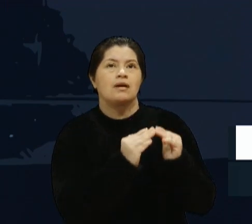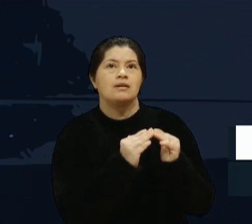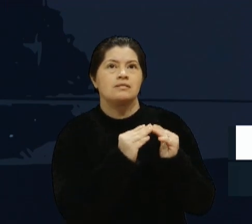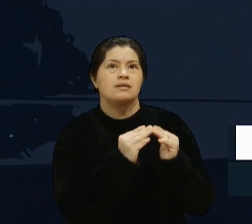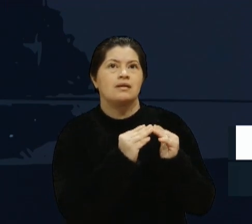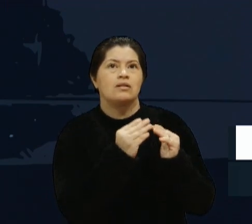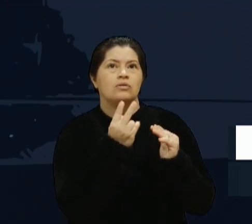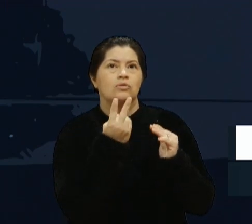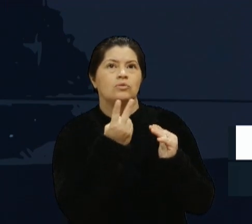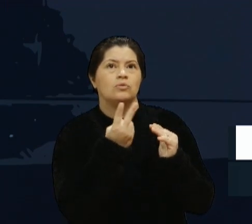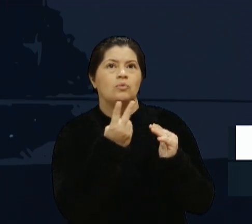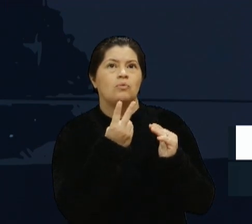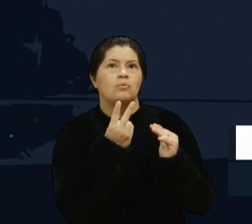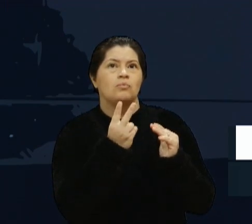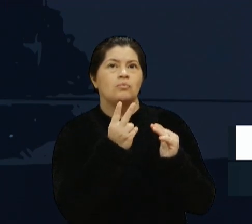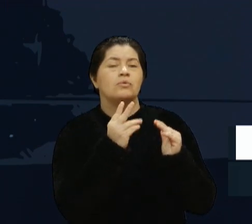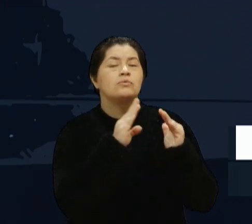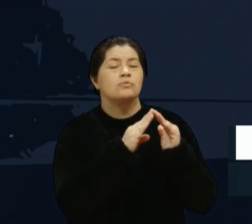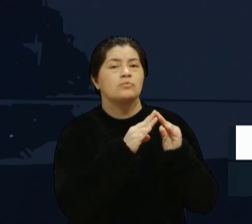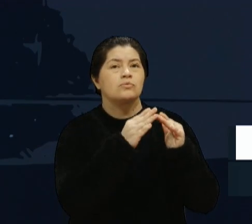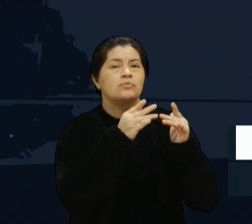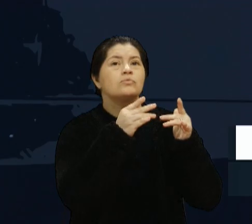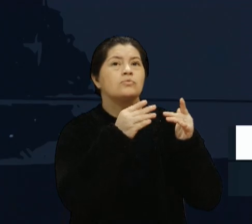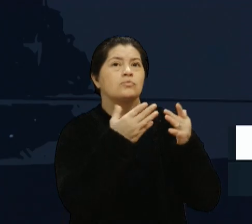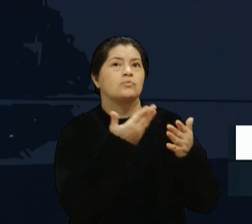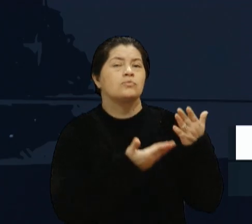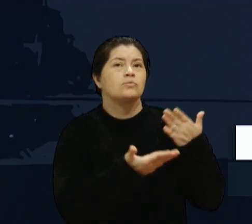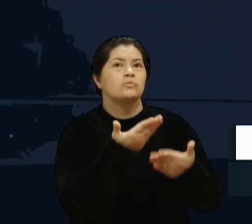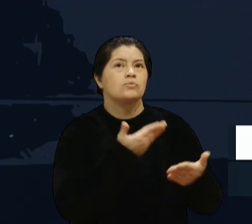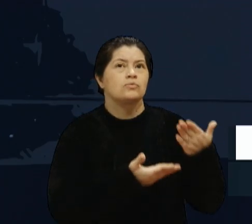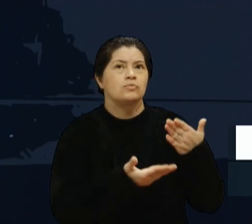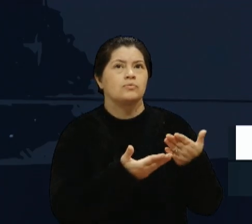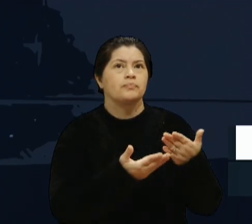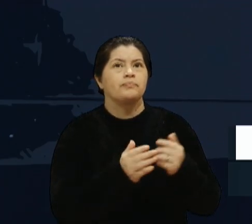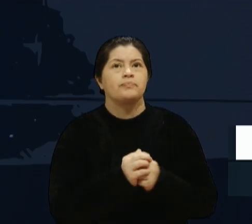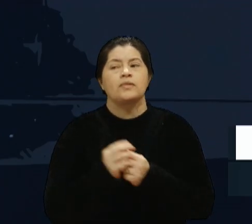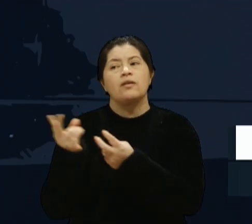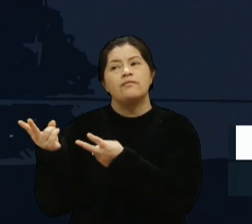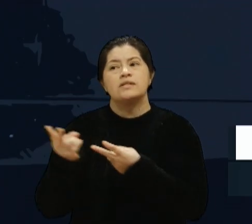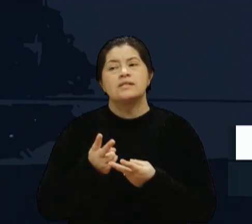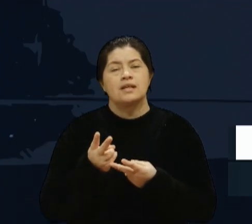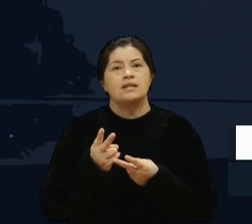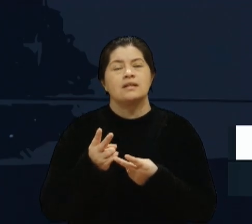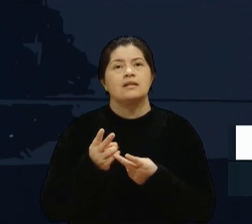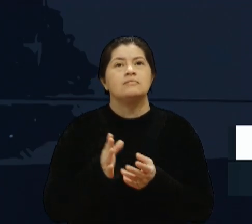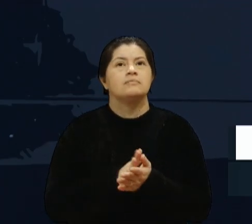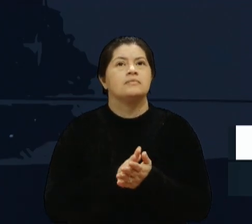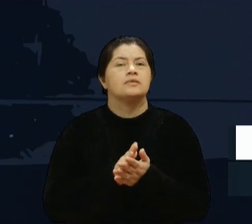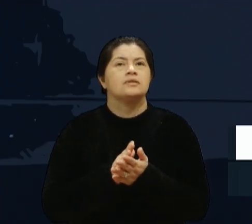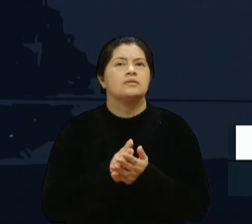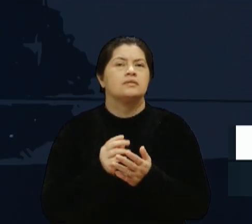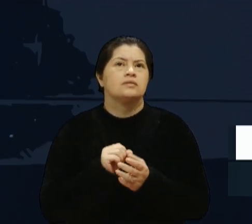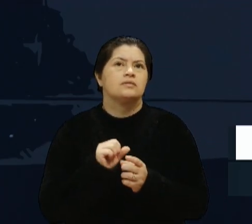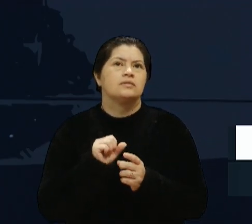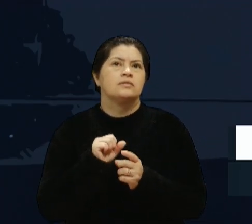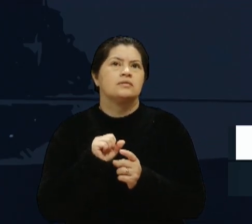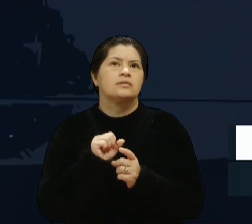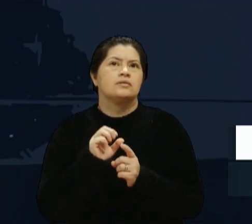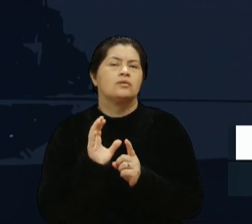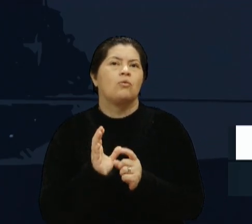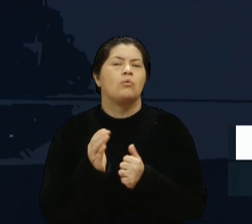que são abrigos estatais, e recebemos a visita do Conselho Tutelar, 10 horas da